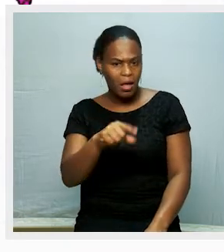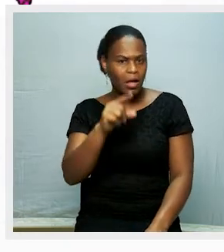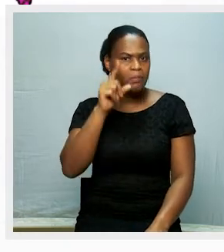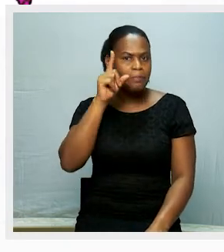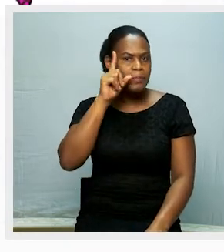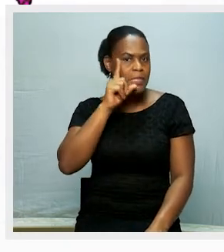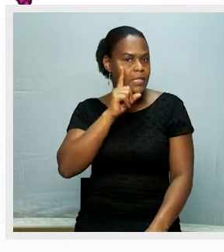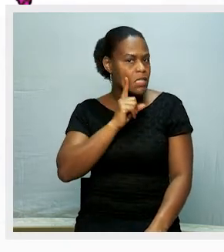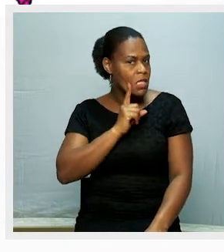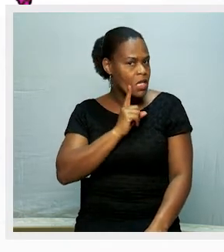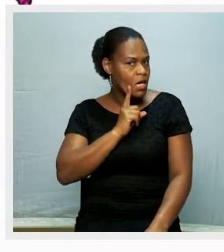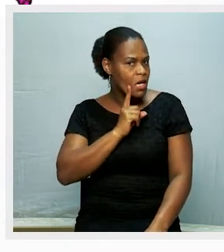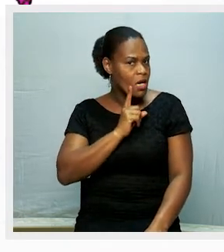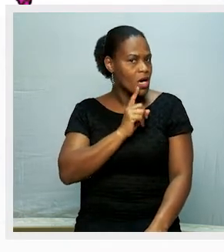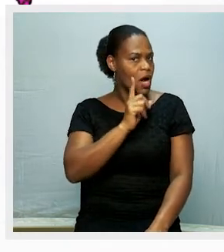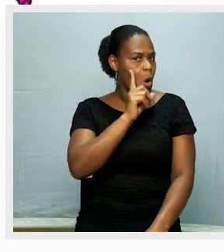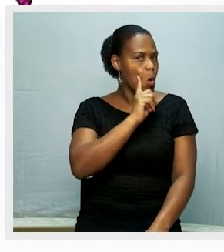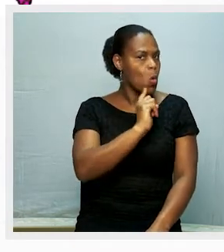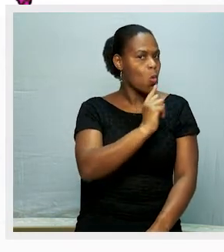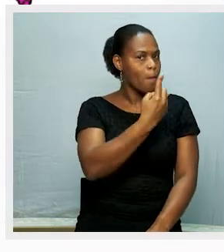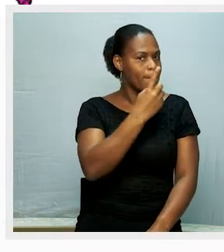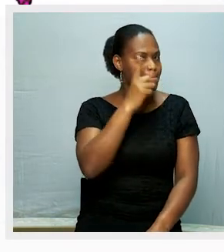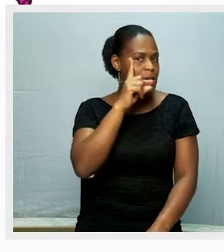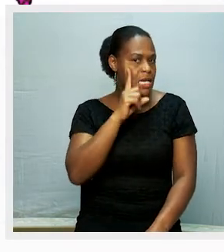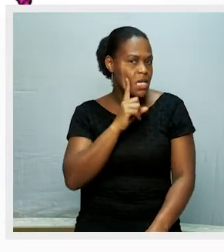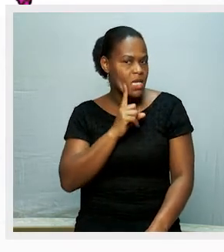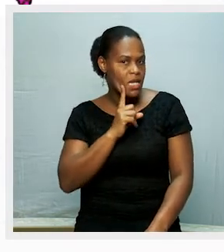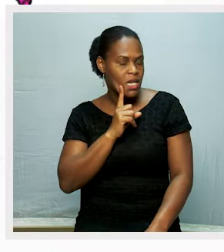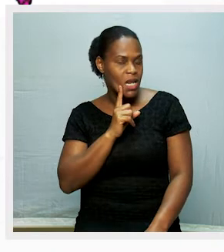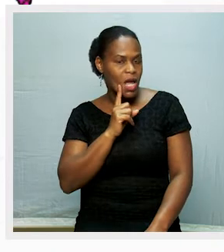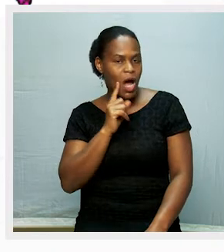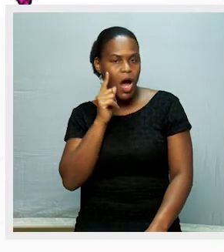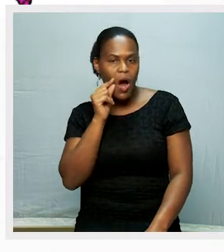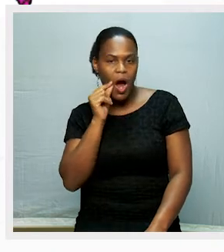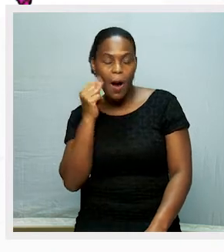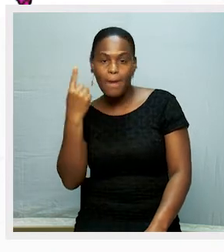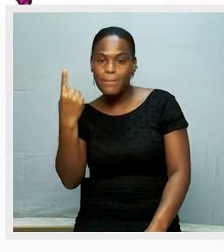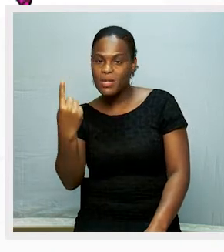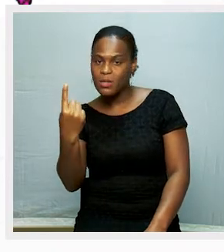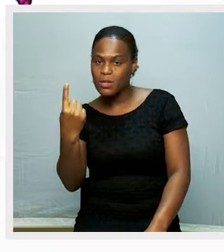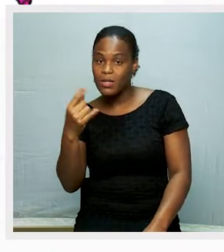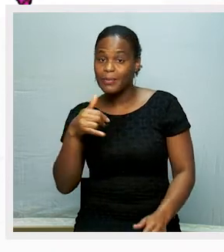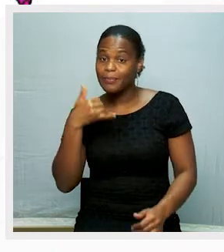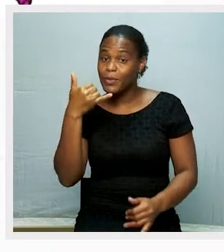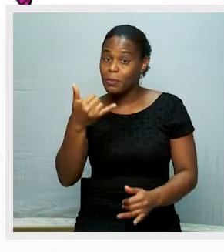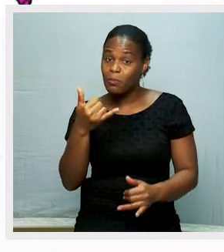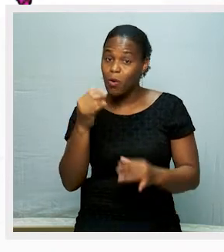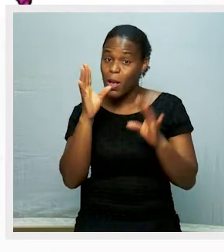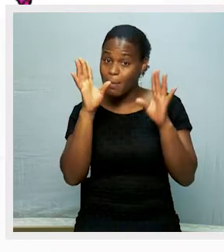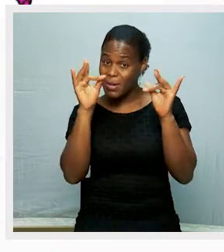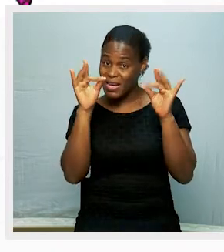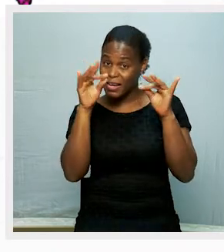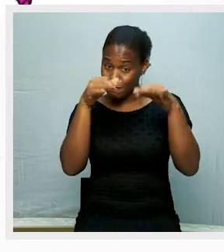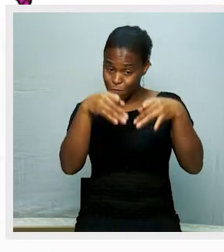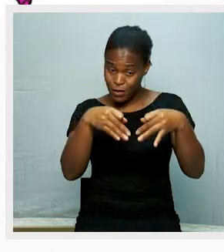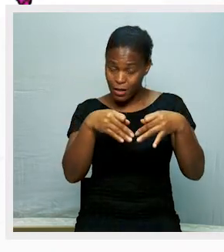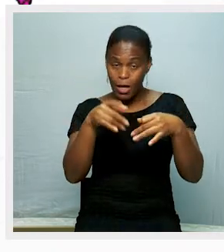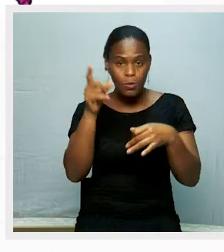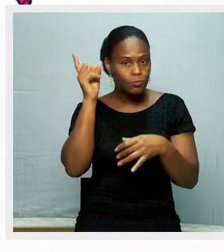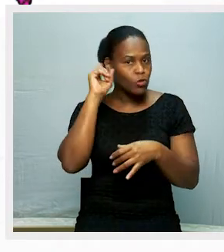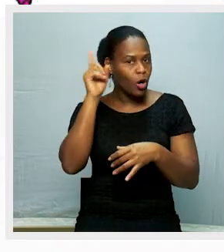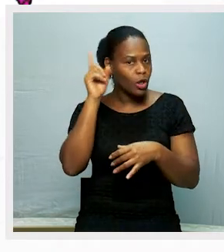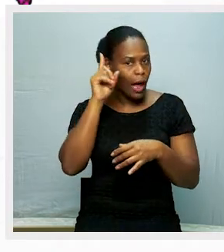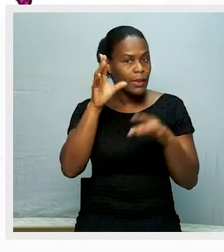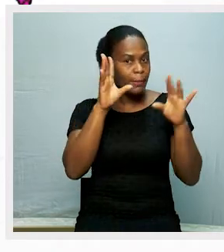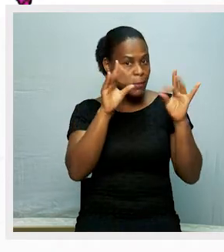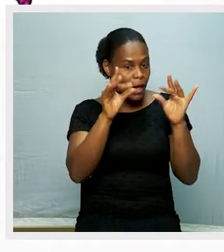uma menina e um menino. Depois de brincar, é fundamental arrumarmos